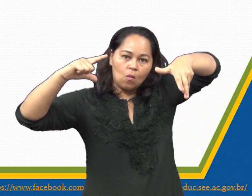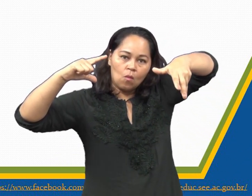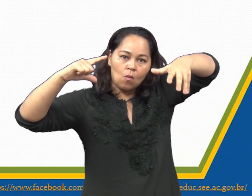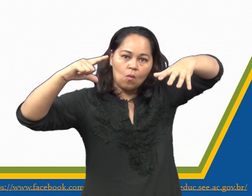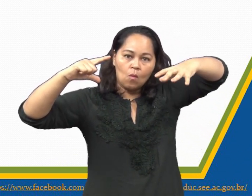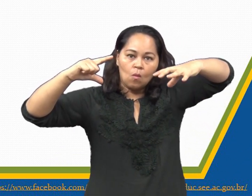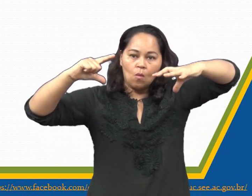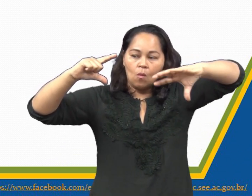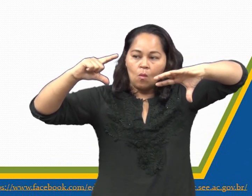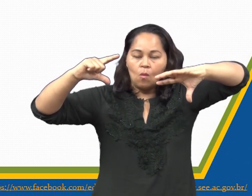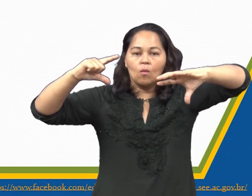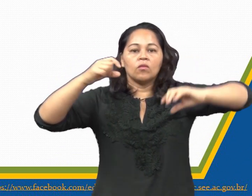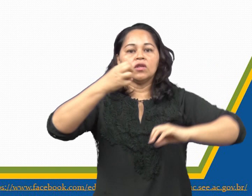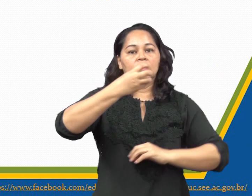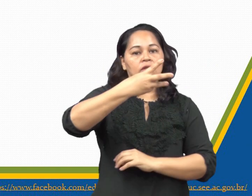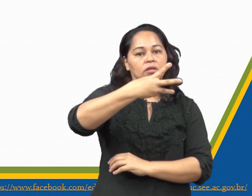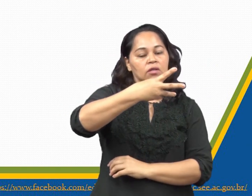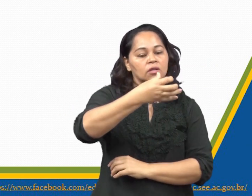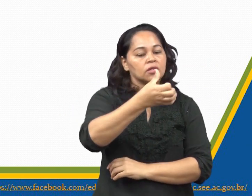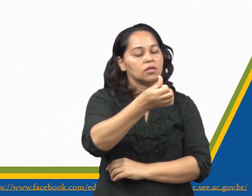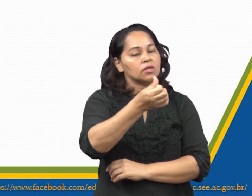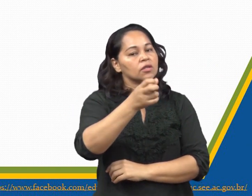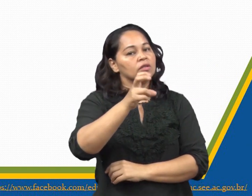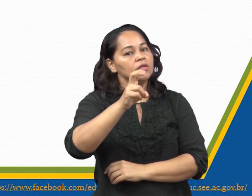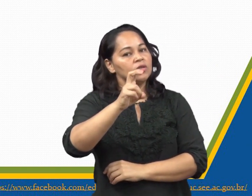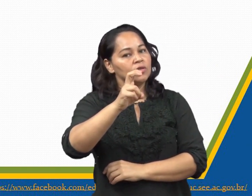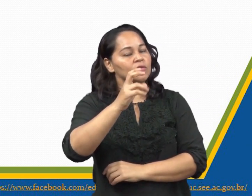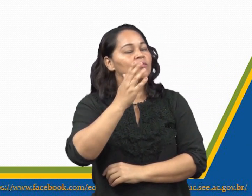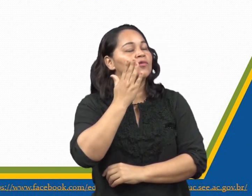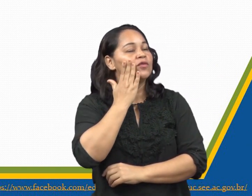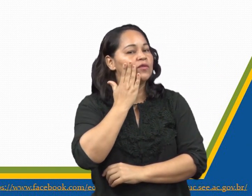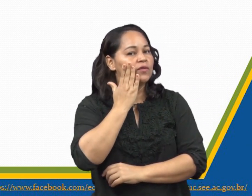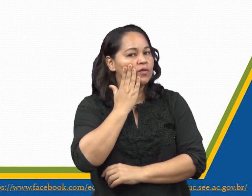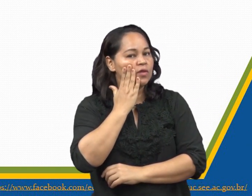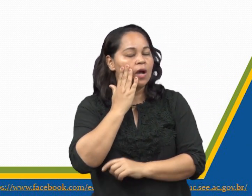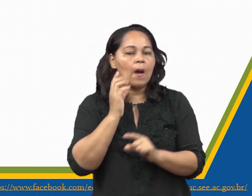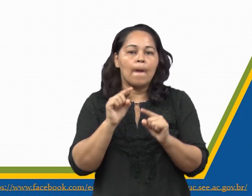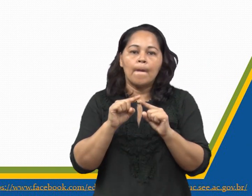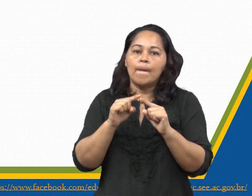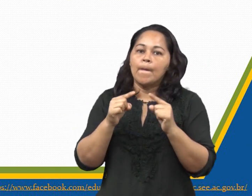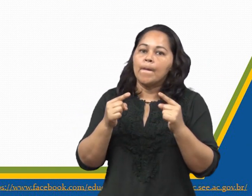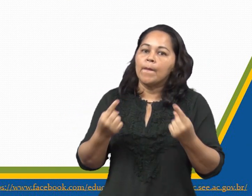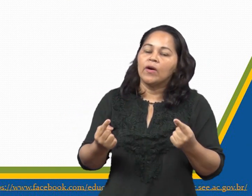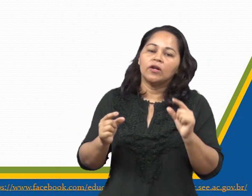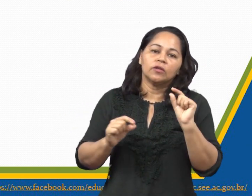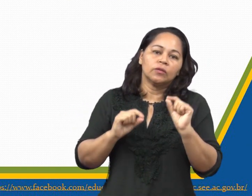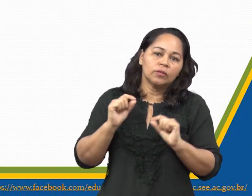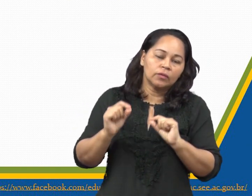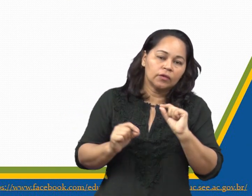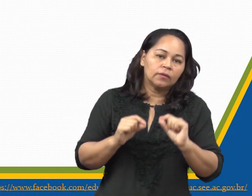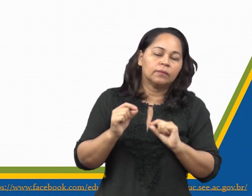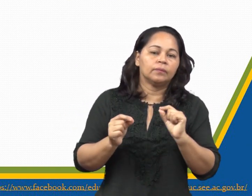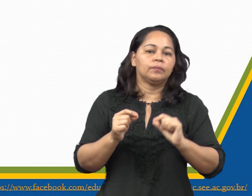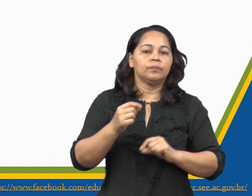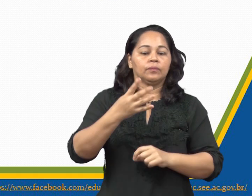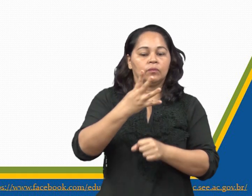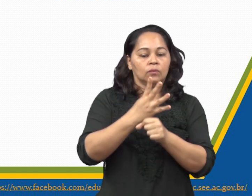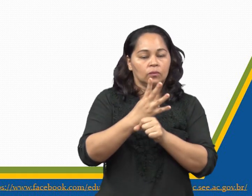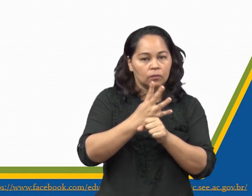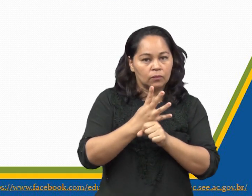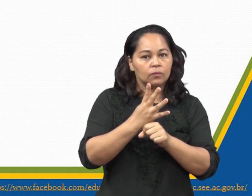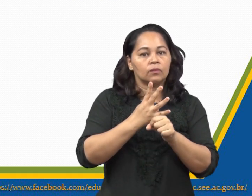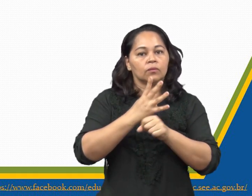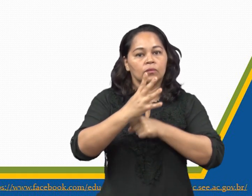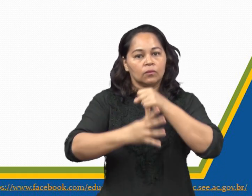a 365 dias. No entanto, lembra que eu estava falando? De 4 em 4